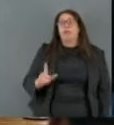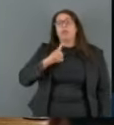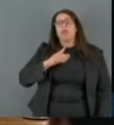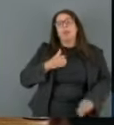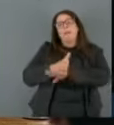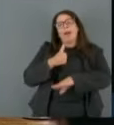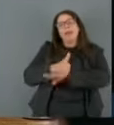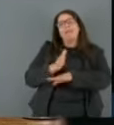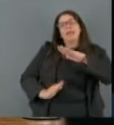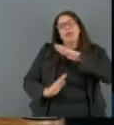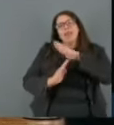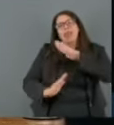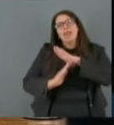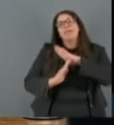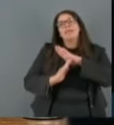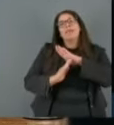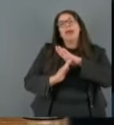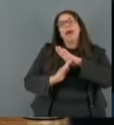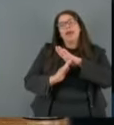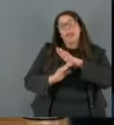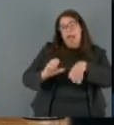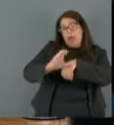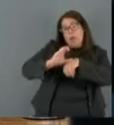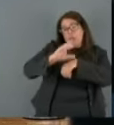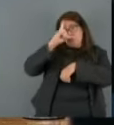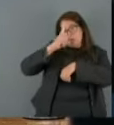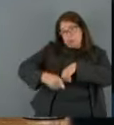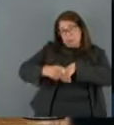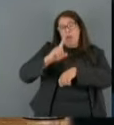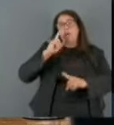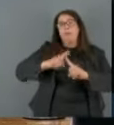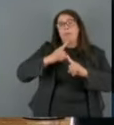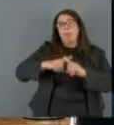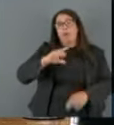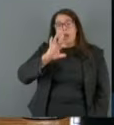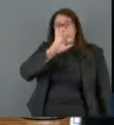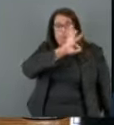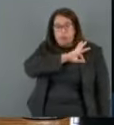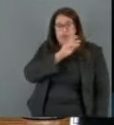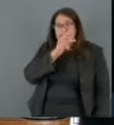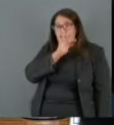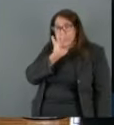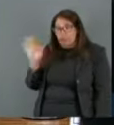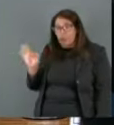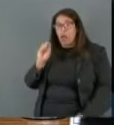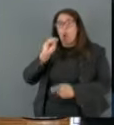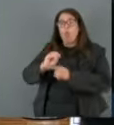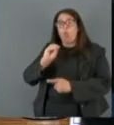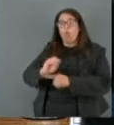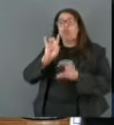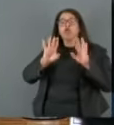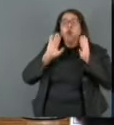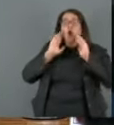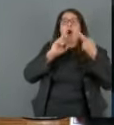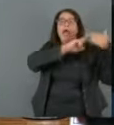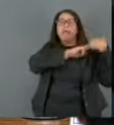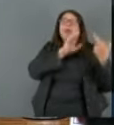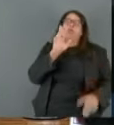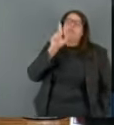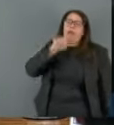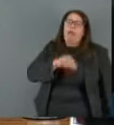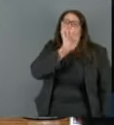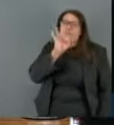da segurança pública, determinada na Constituição, porque a Polícia Federal, ela só cuida de crimes de natureza federal ou de aqueles